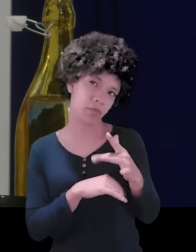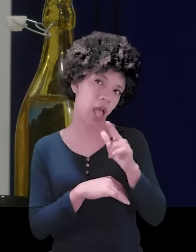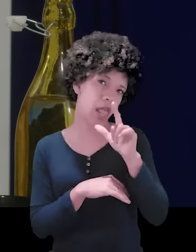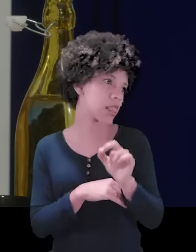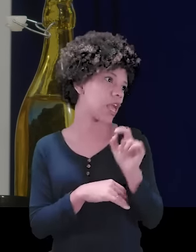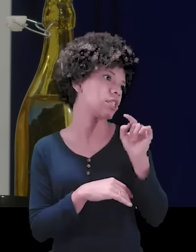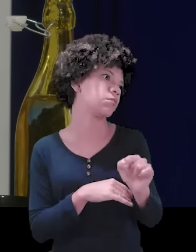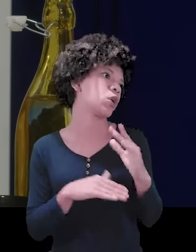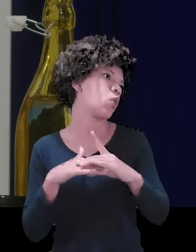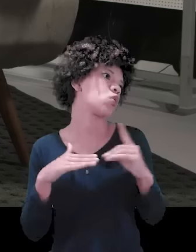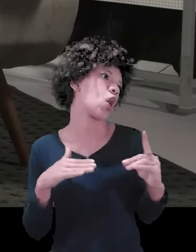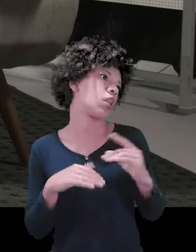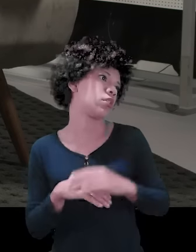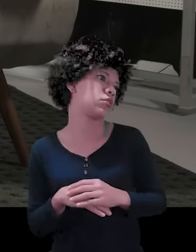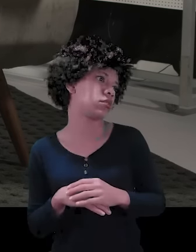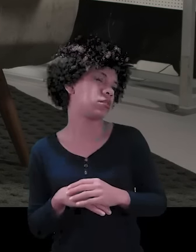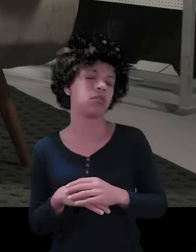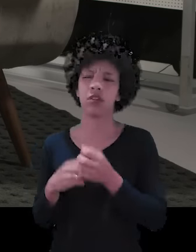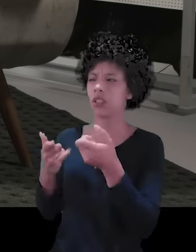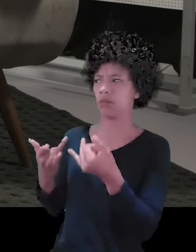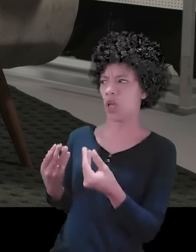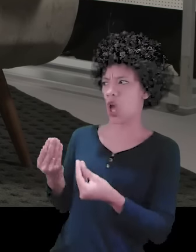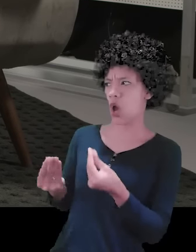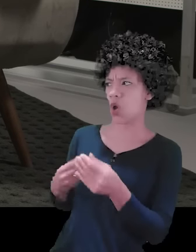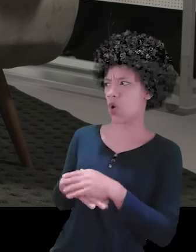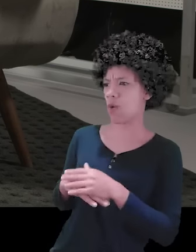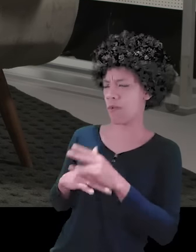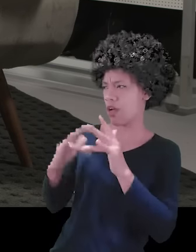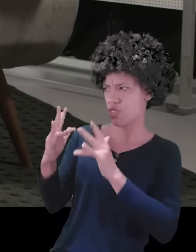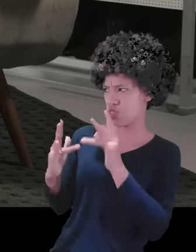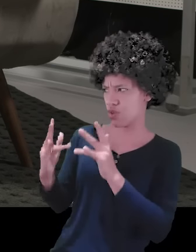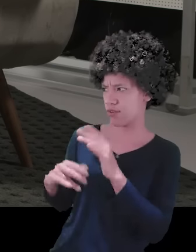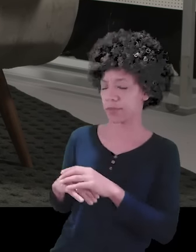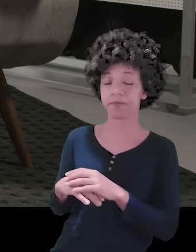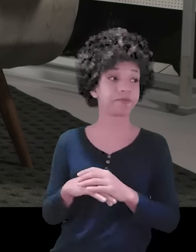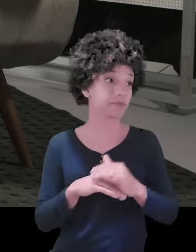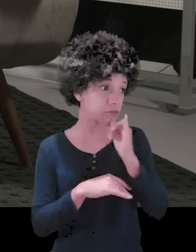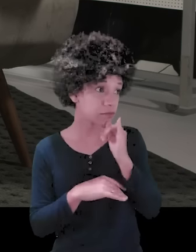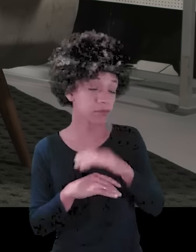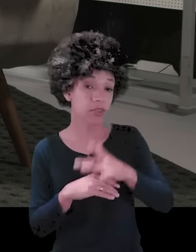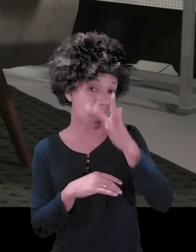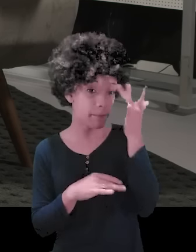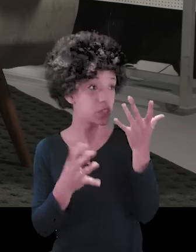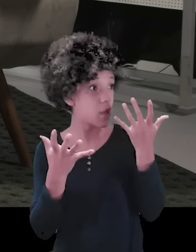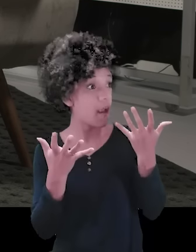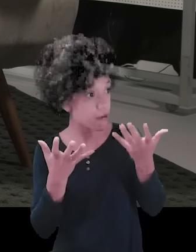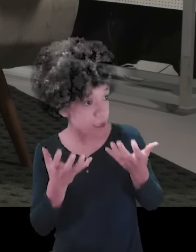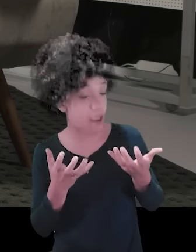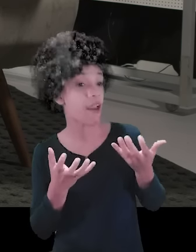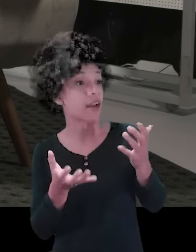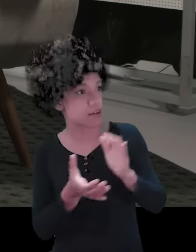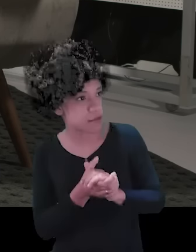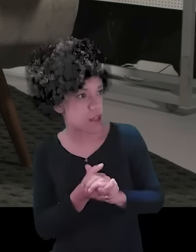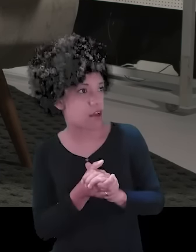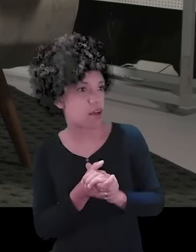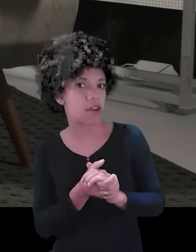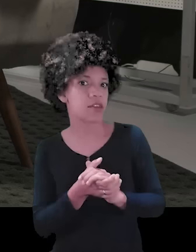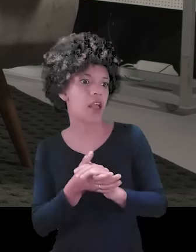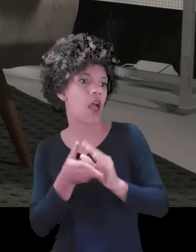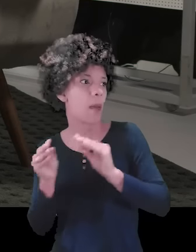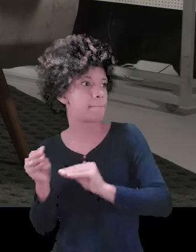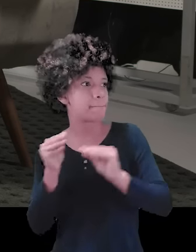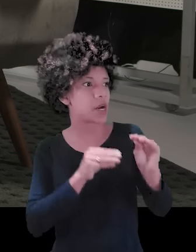lá $10000 Me explica como é que esse mercado da noiva a pessoa quer casar e daí é lá e importa